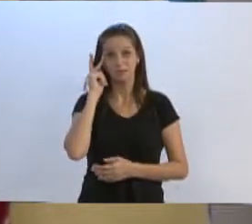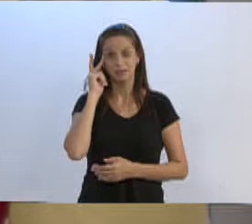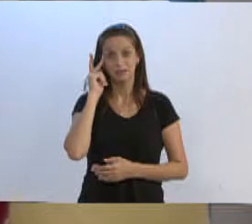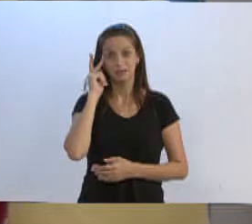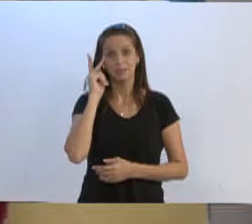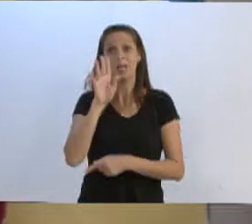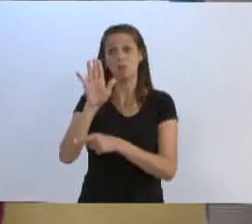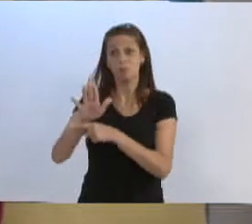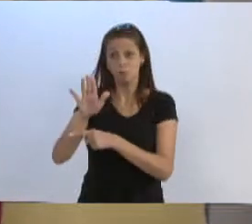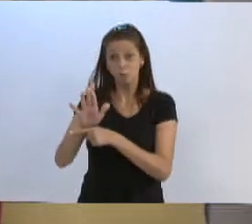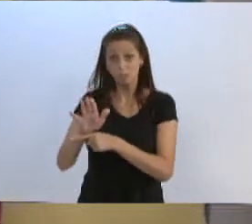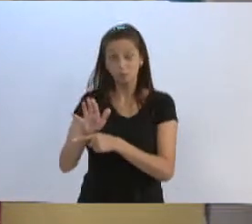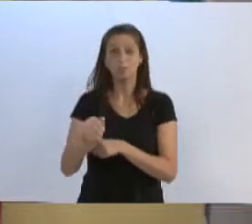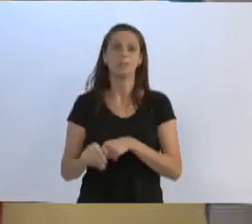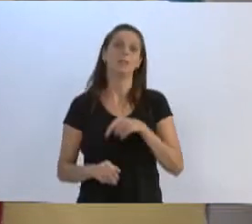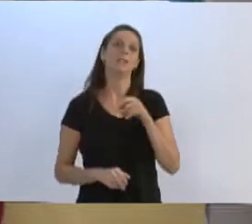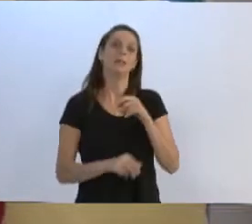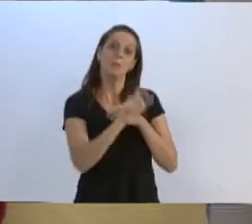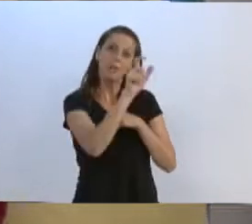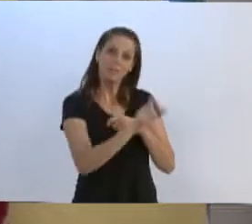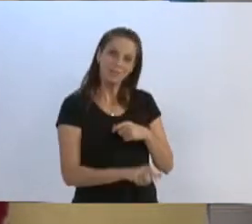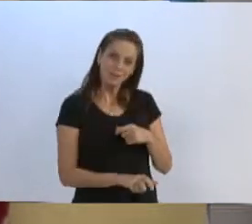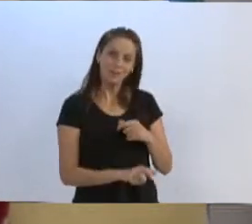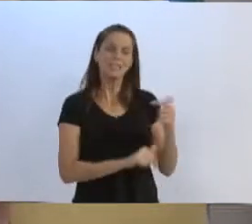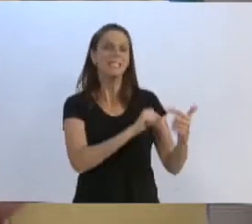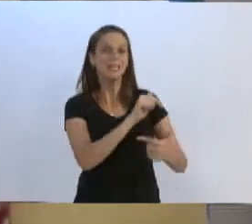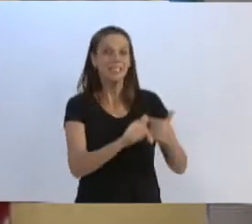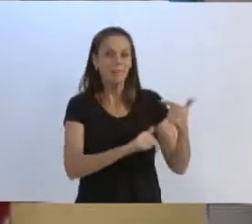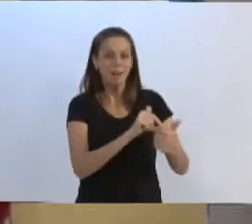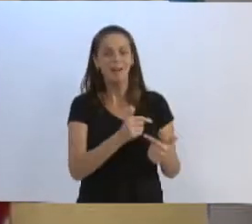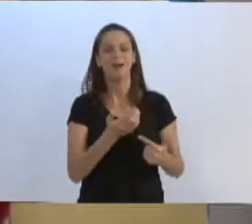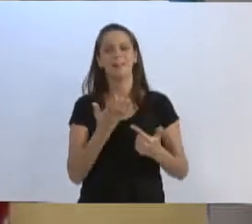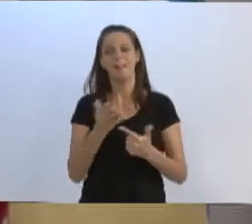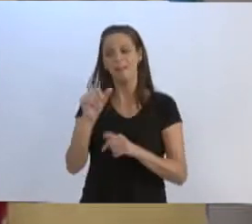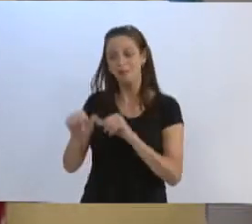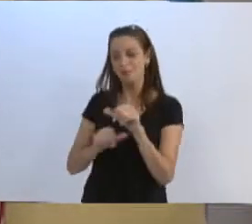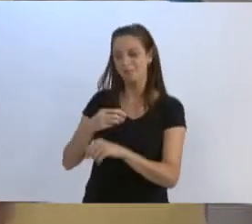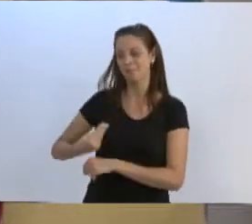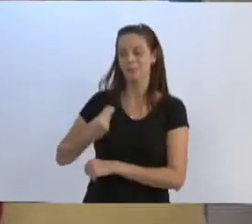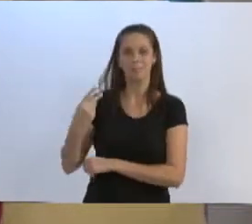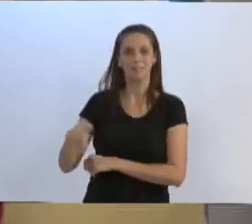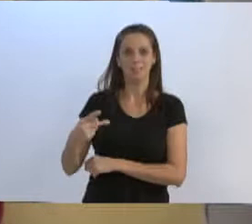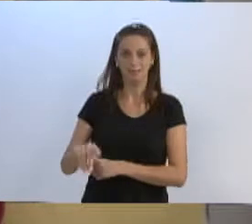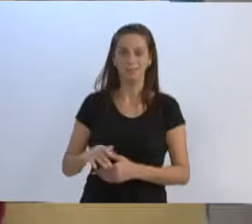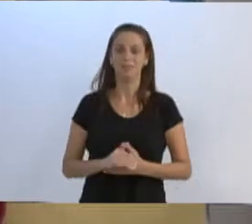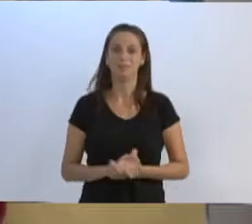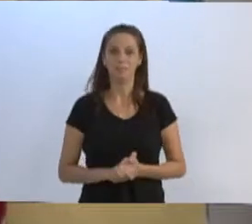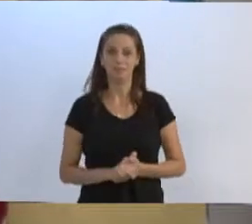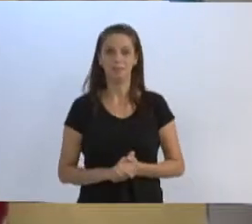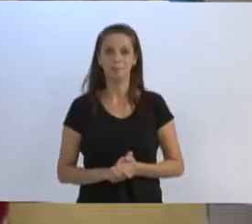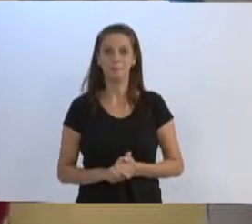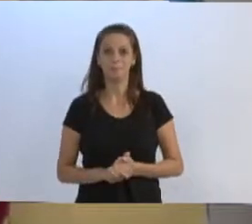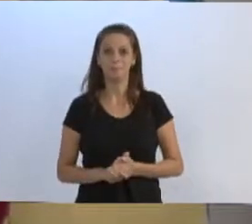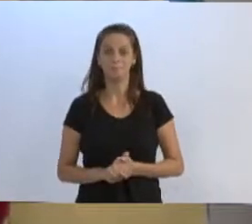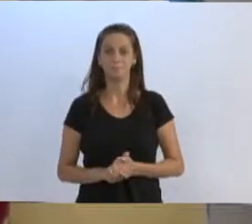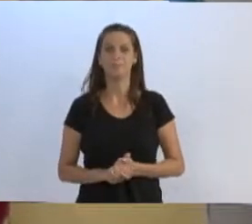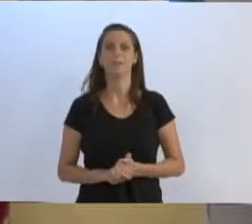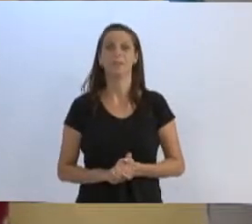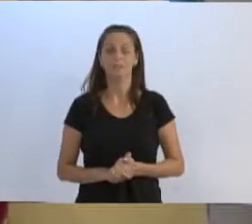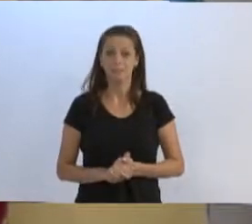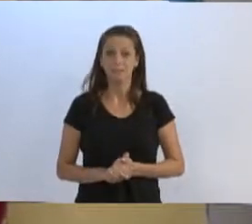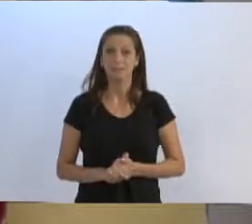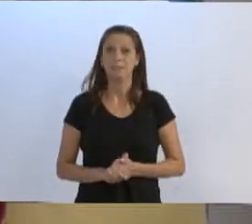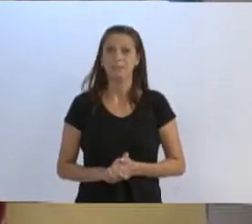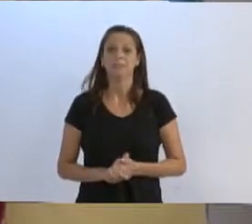beneficiam dessa questão da sobriedade. Eles também não valorizam sua família.